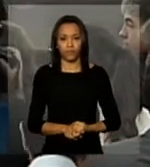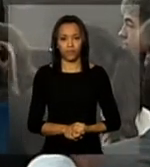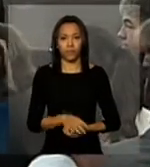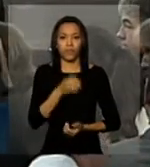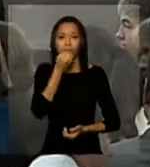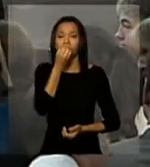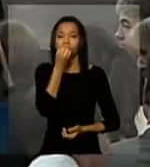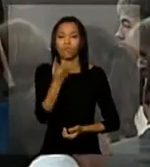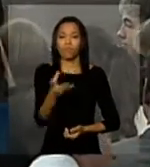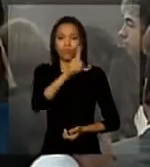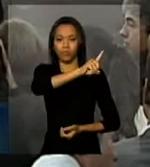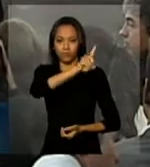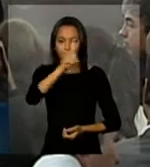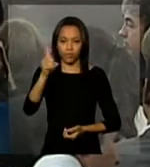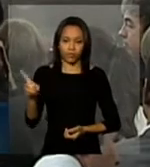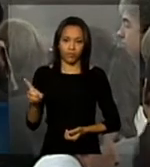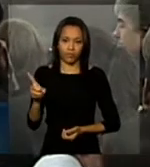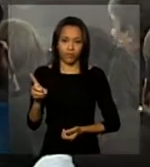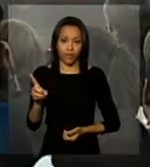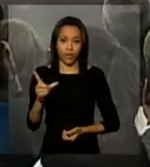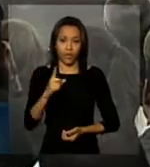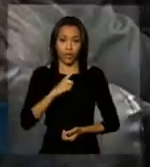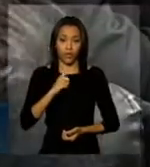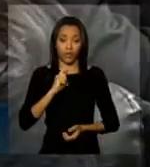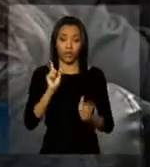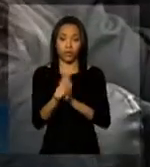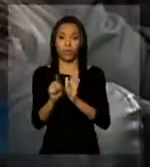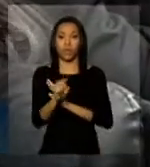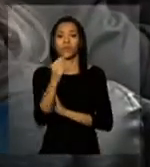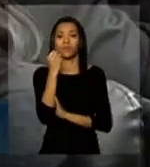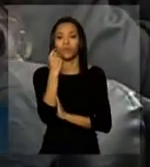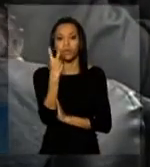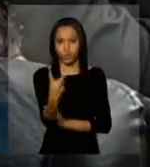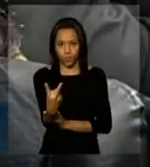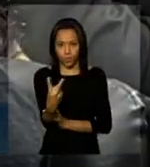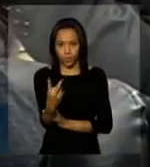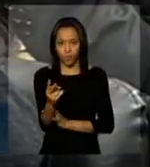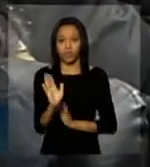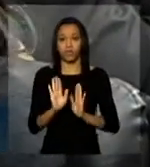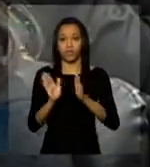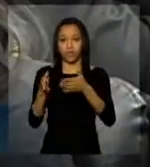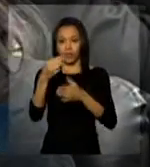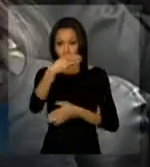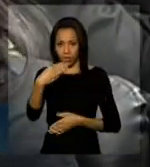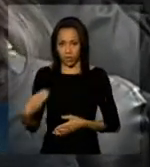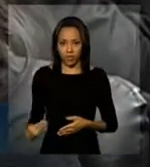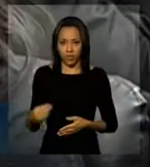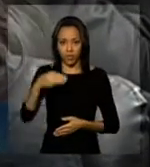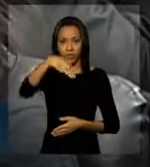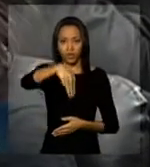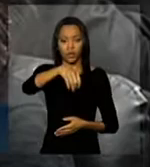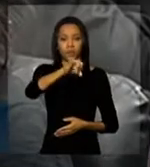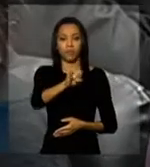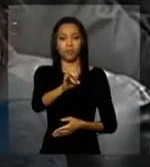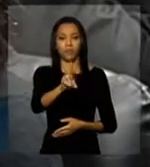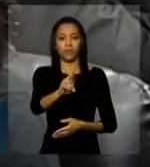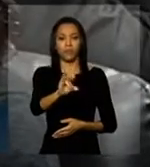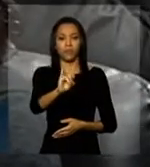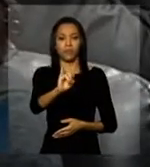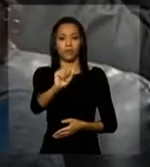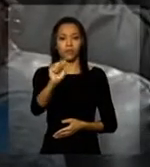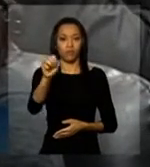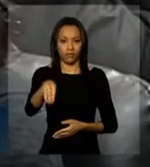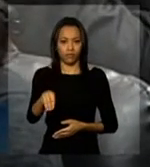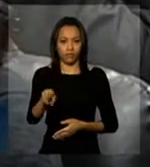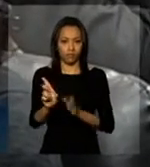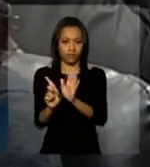Bom dia. Eu tenho duas perguntas para a ministra Miriam. Está dando para ouvir? Não. Dá, dá. Eu